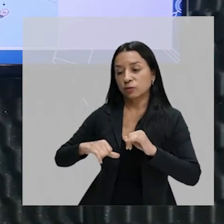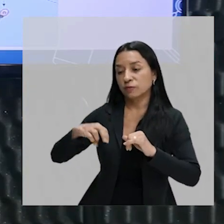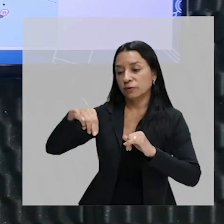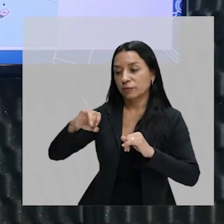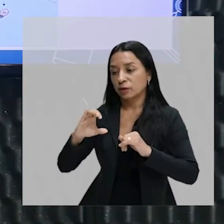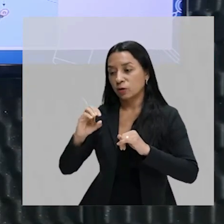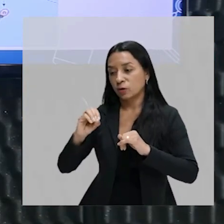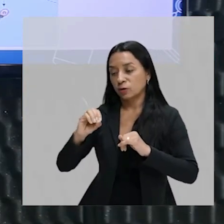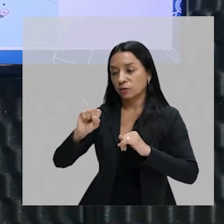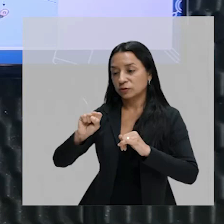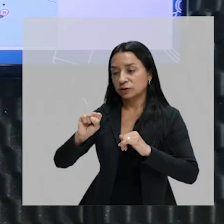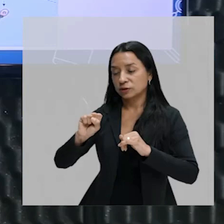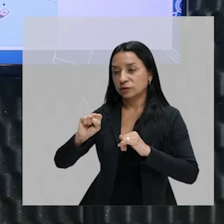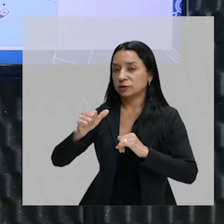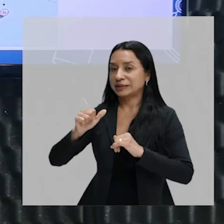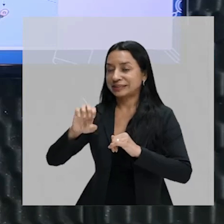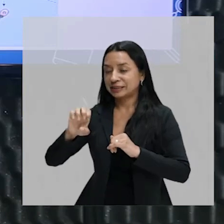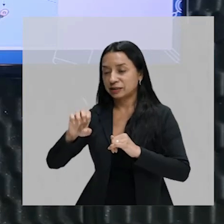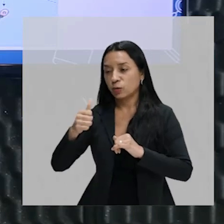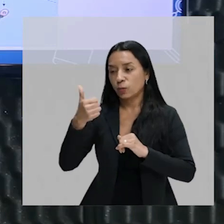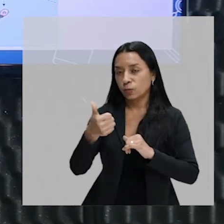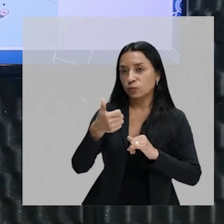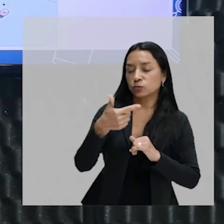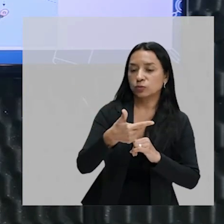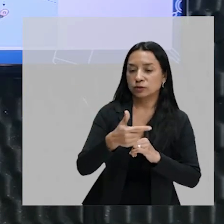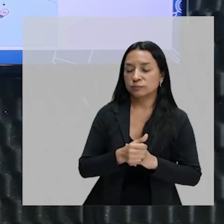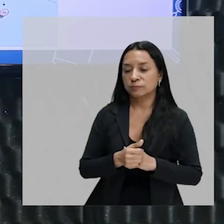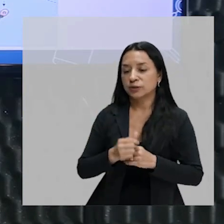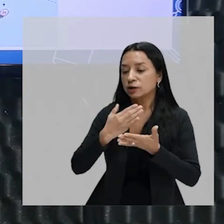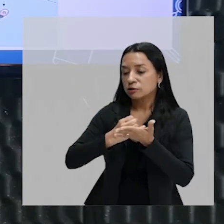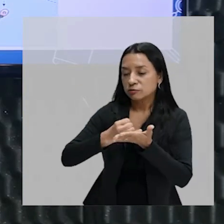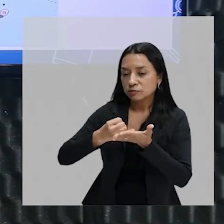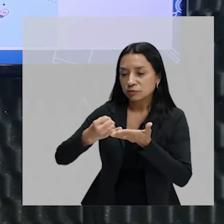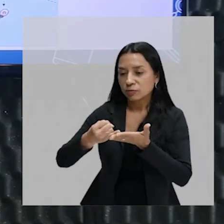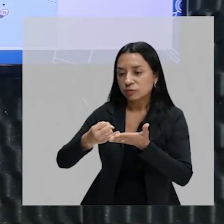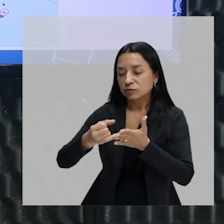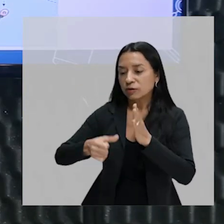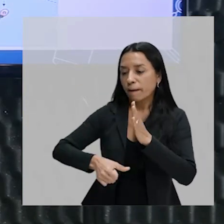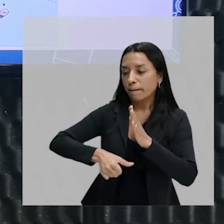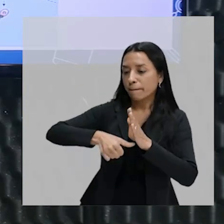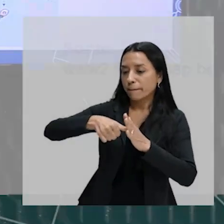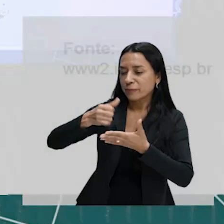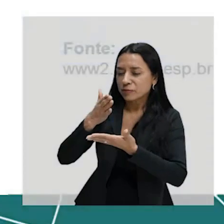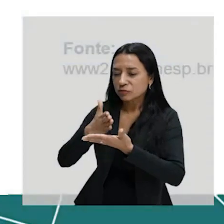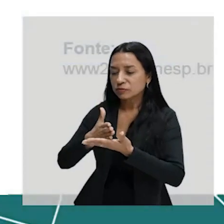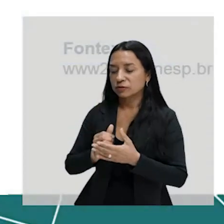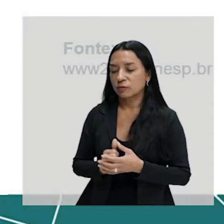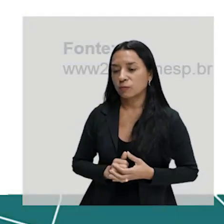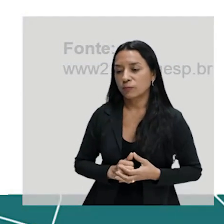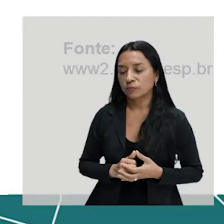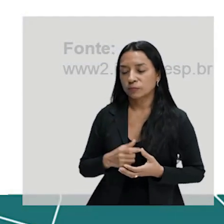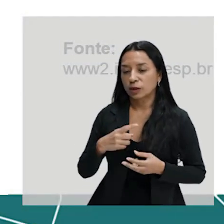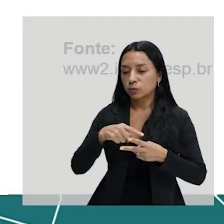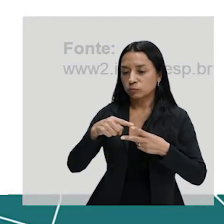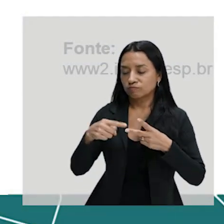a meiose 2 inicialmente na meiose um que é a primeira divisão da meiose ela vai originar